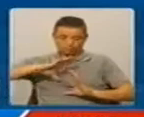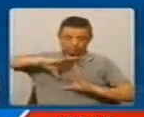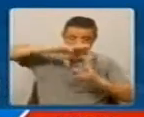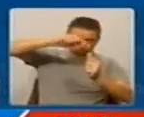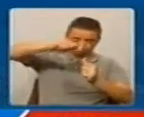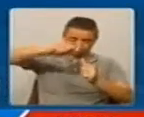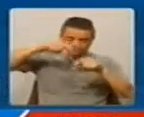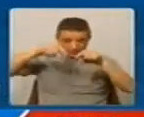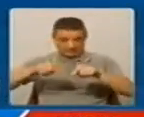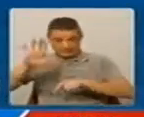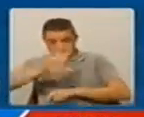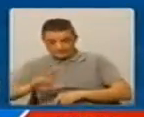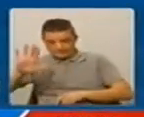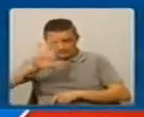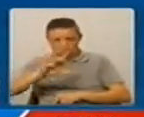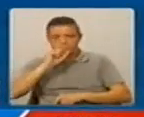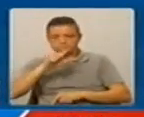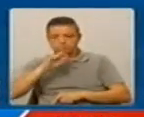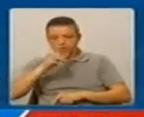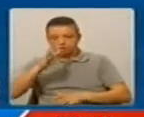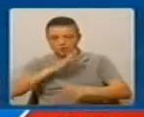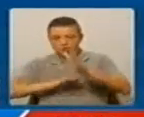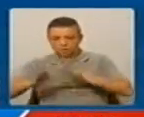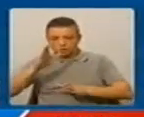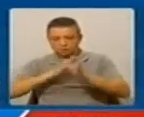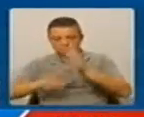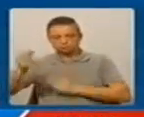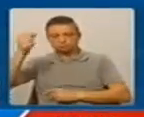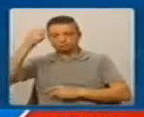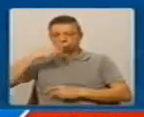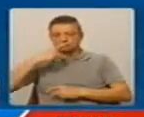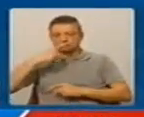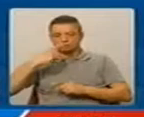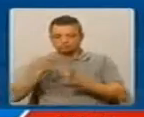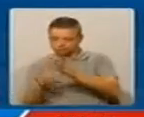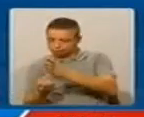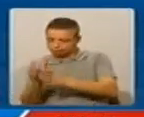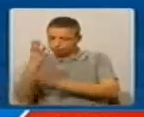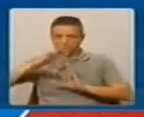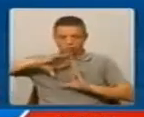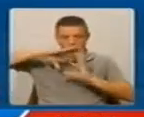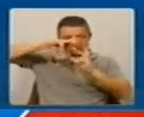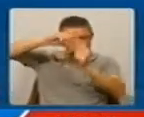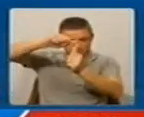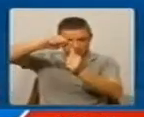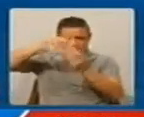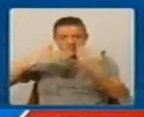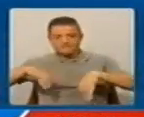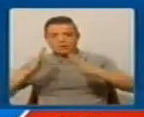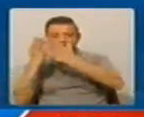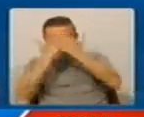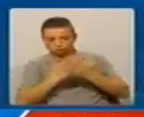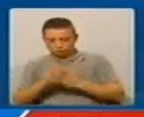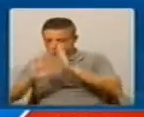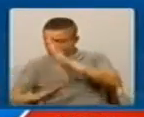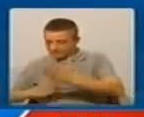estes quasares permitem-nos contar histórias sobre a formação do próprio universo. E este estudo foi apresentado agora,